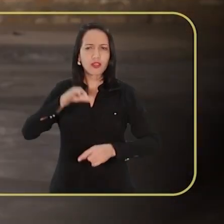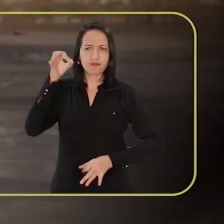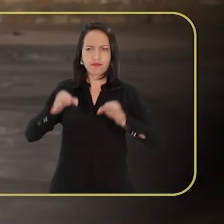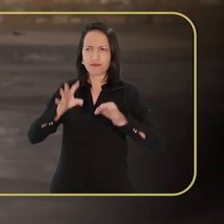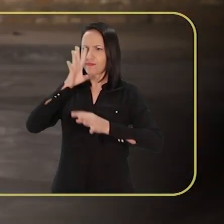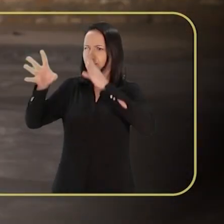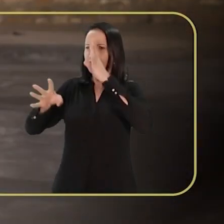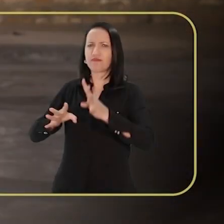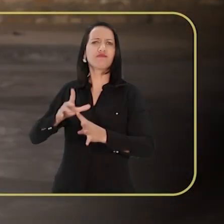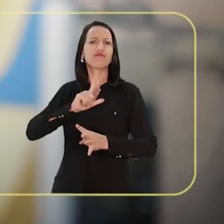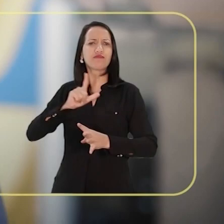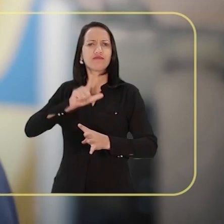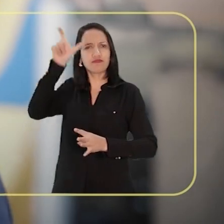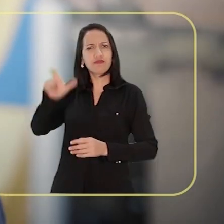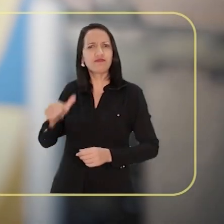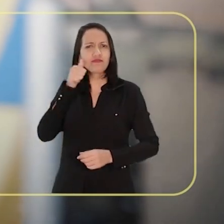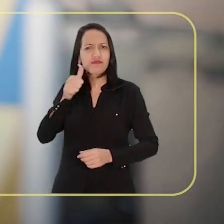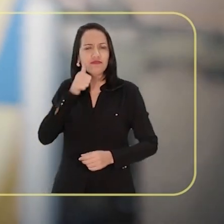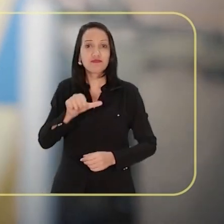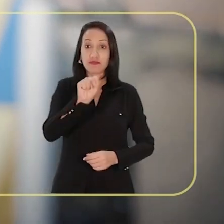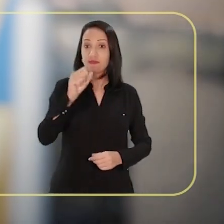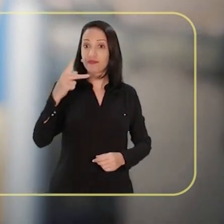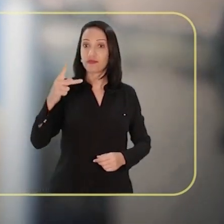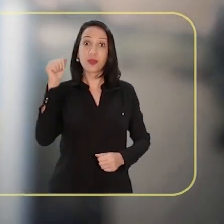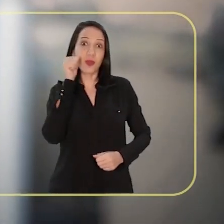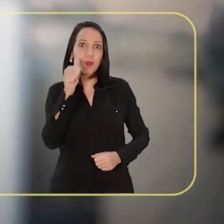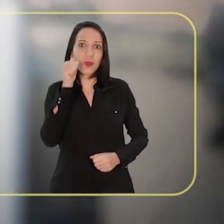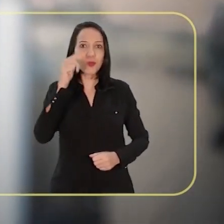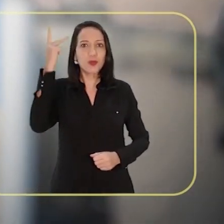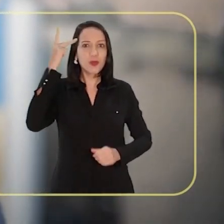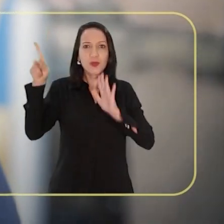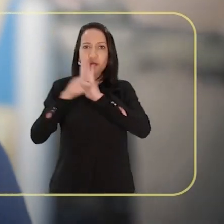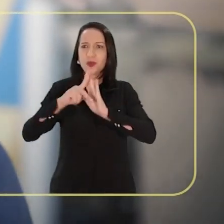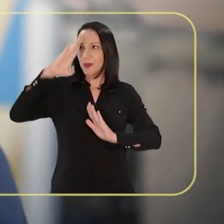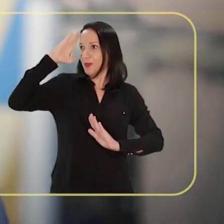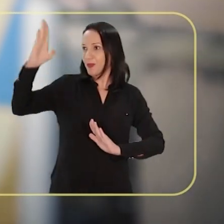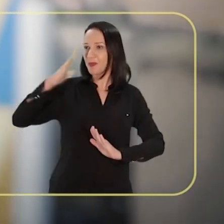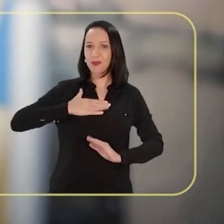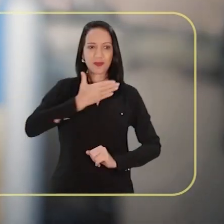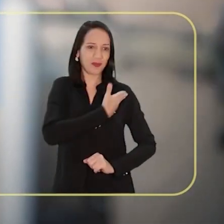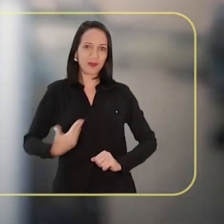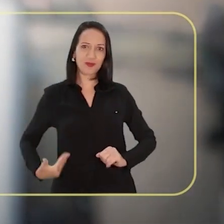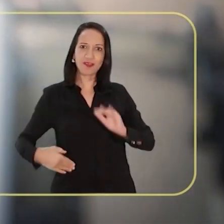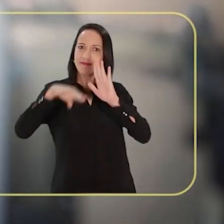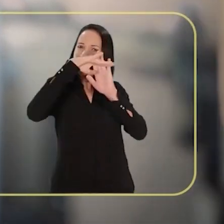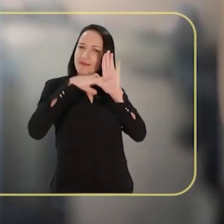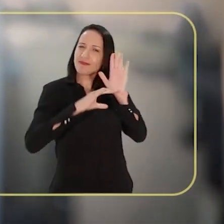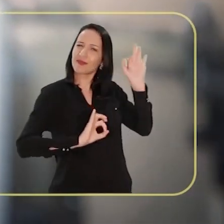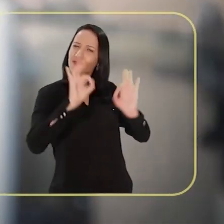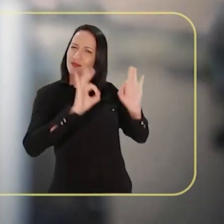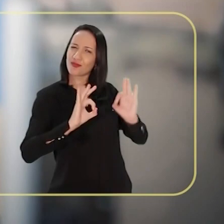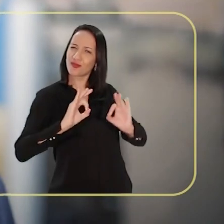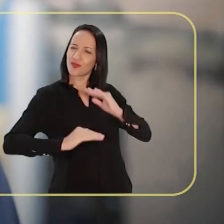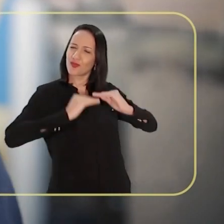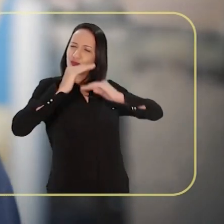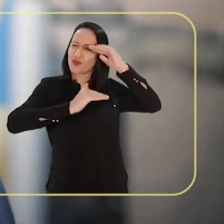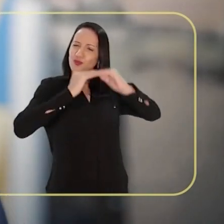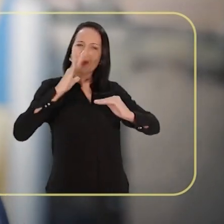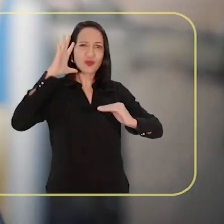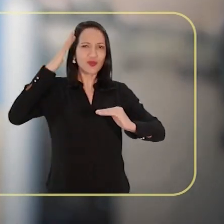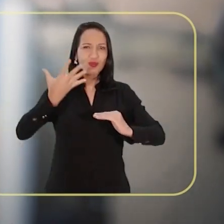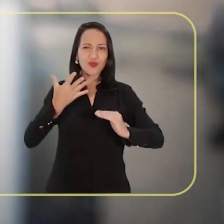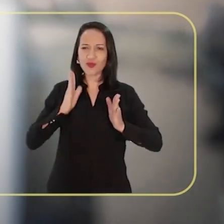pelo fato de você ser mulher. O SP das Mulheres será uma prioridade no meu governo. Com uma série de programas, construiremos juntos